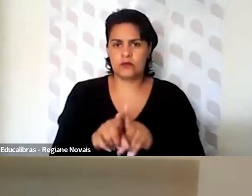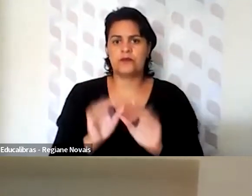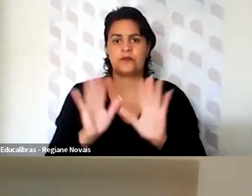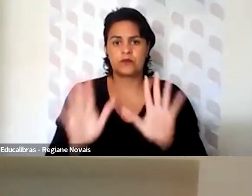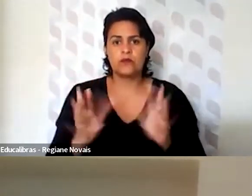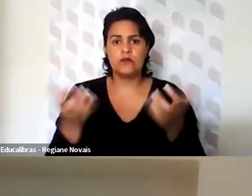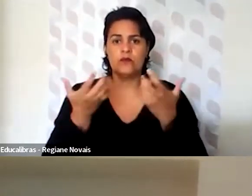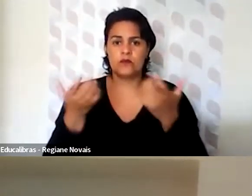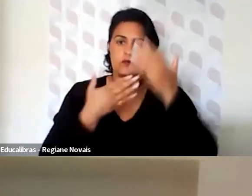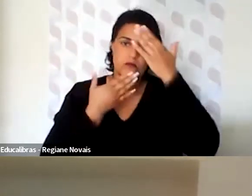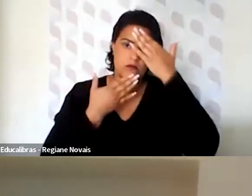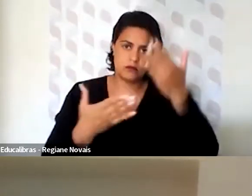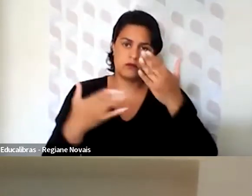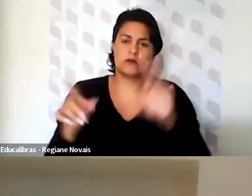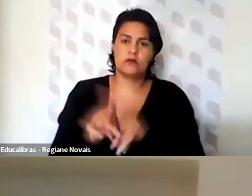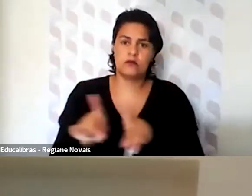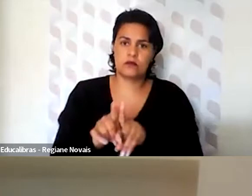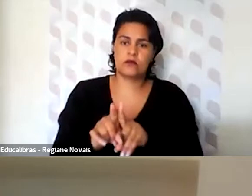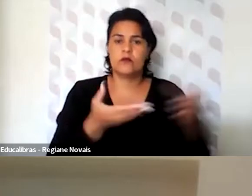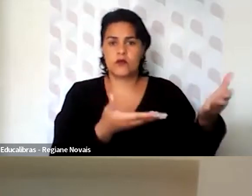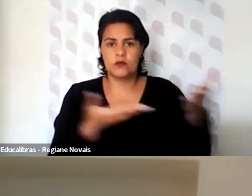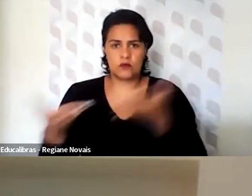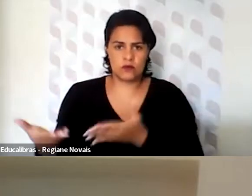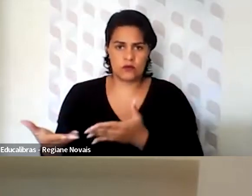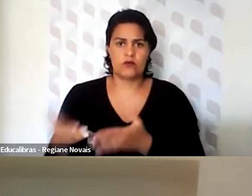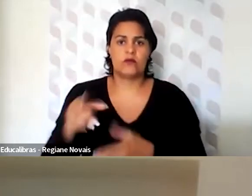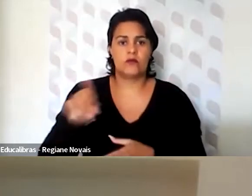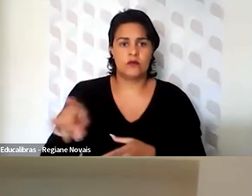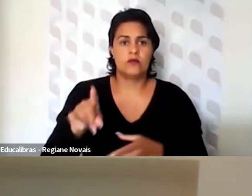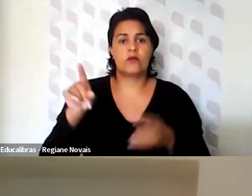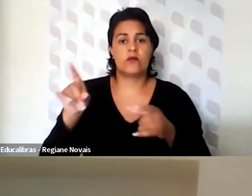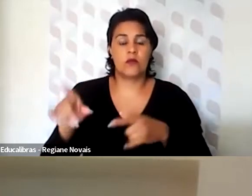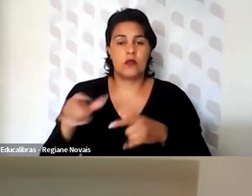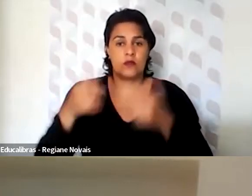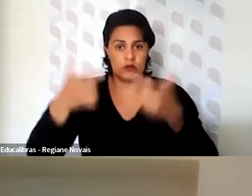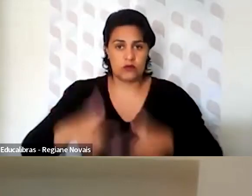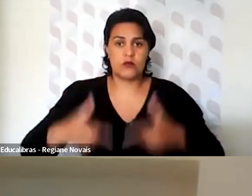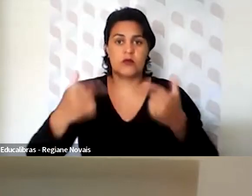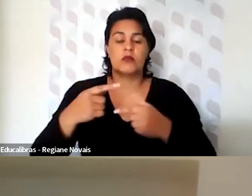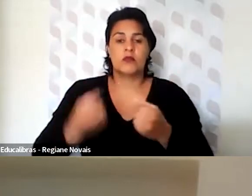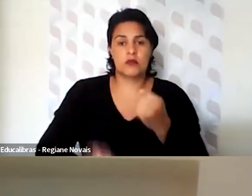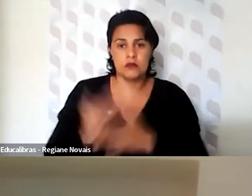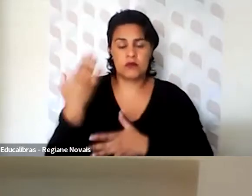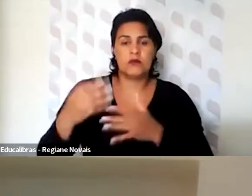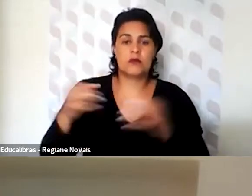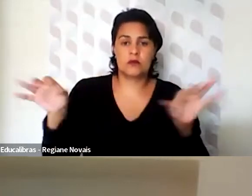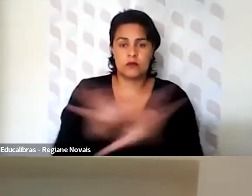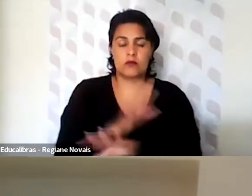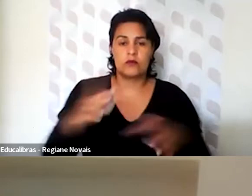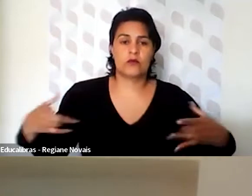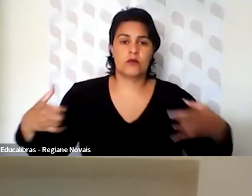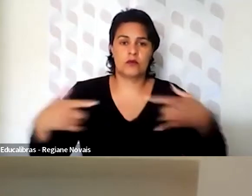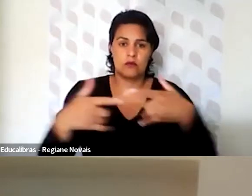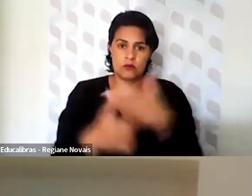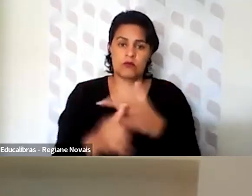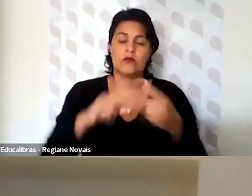também agradecer o convite da Sciences Po. A Sciences Po, fundada logo depois da Guerra Franco-Prussiana e reformada depois da Segunda